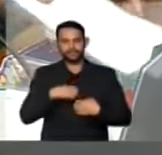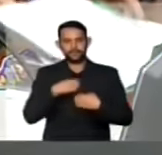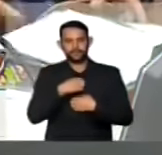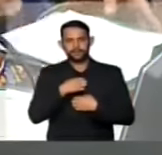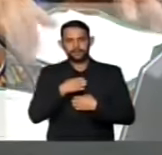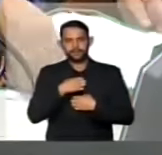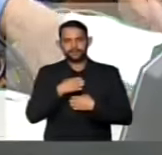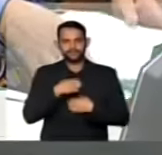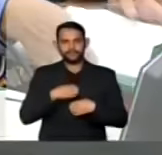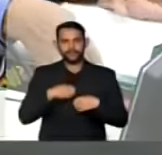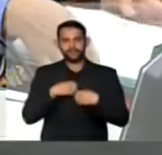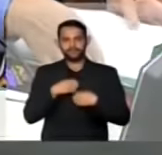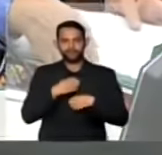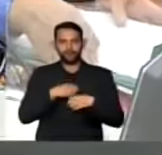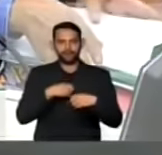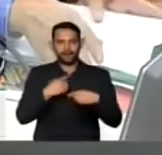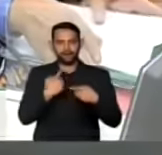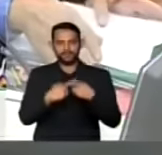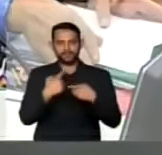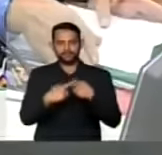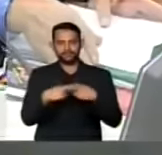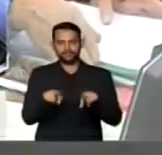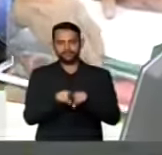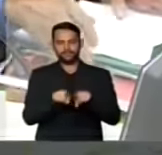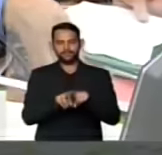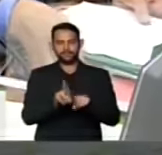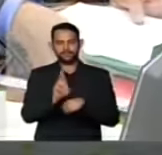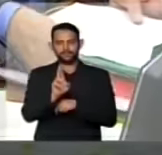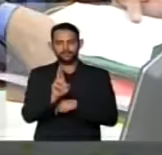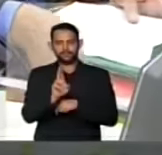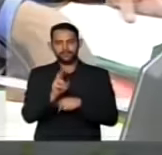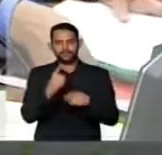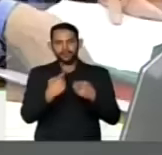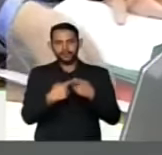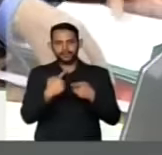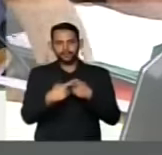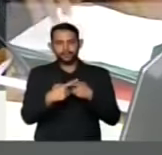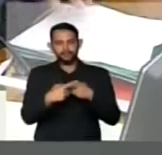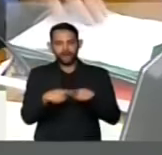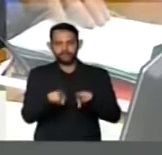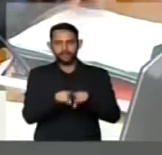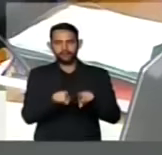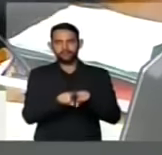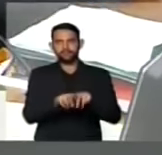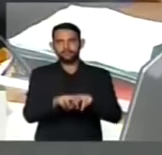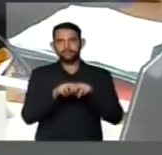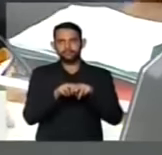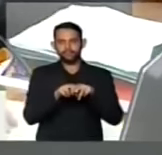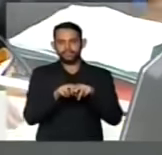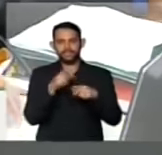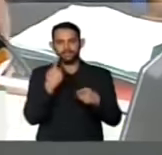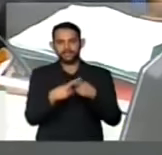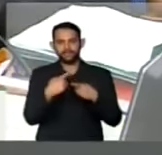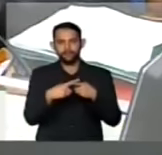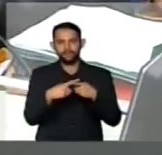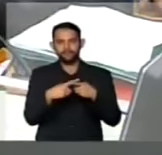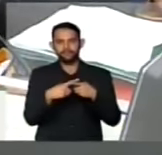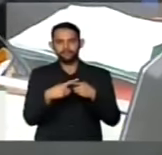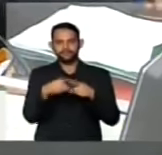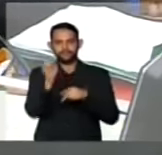a rir-se da honra e a ter vergonha de ser honesto. É esse o Brasil? Não. Não é esse o Brasil que milhões